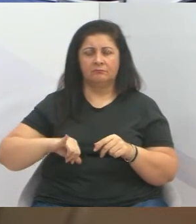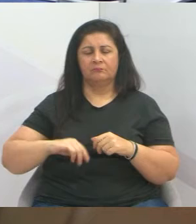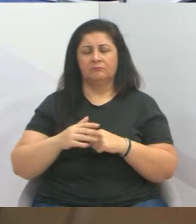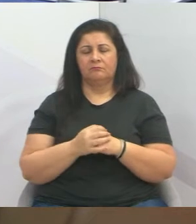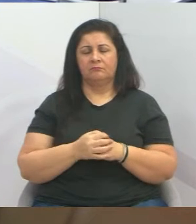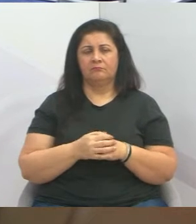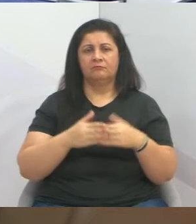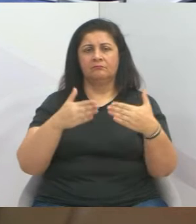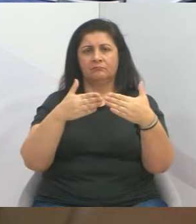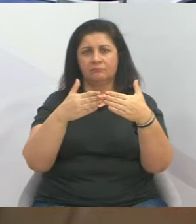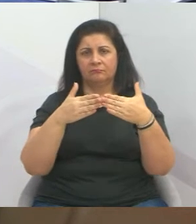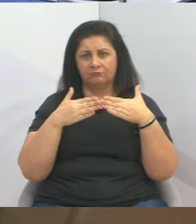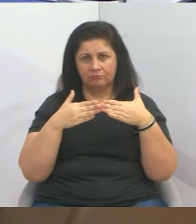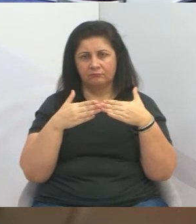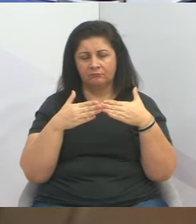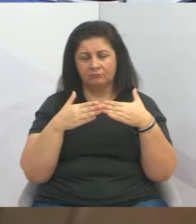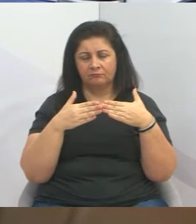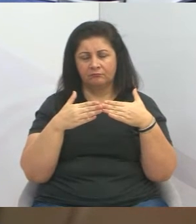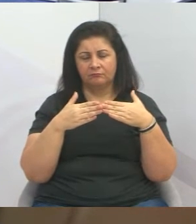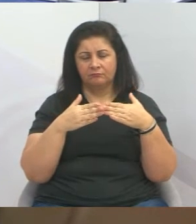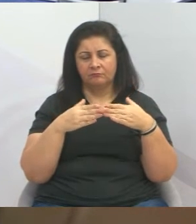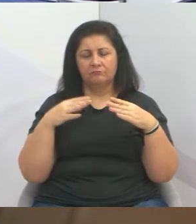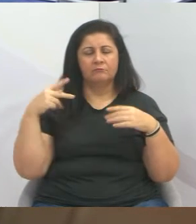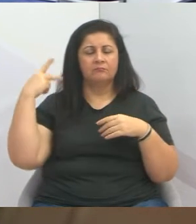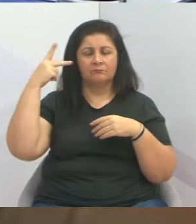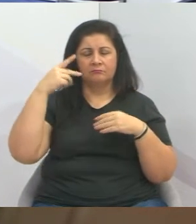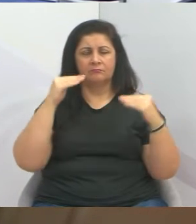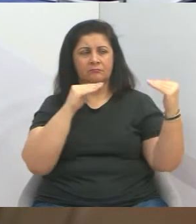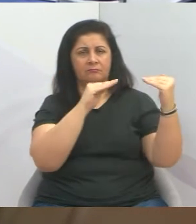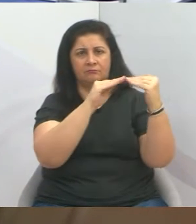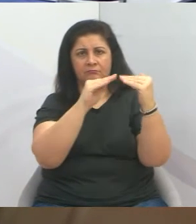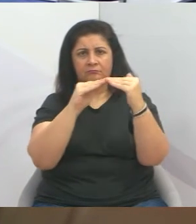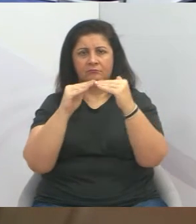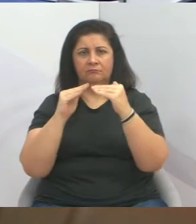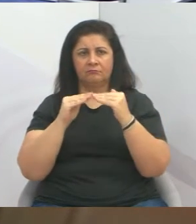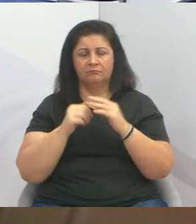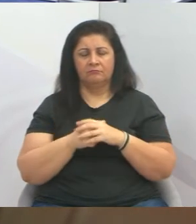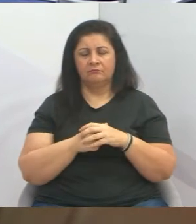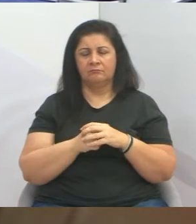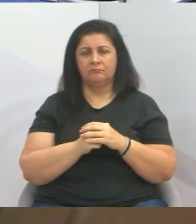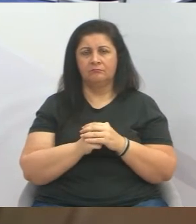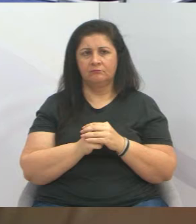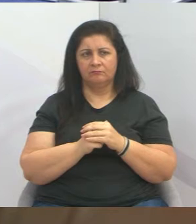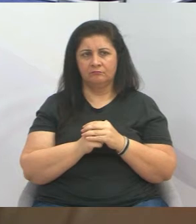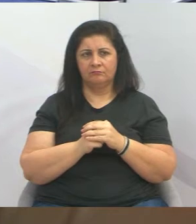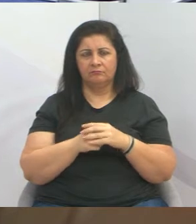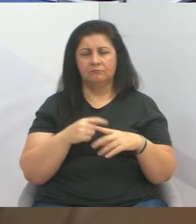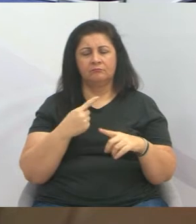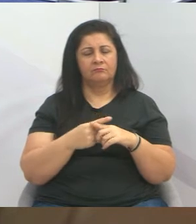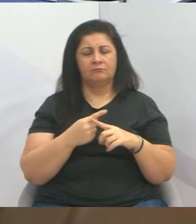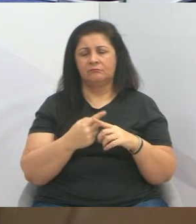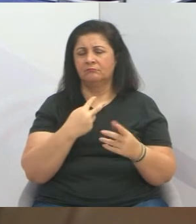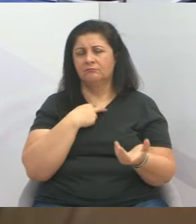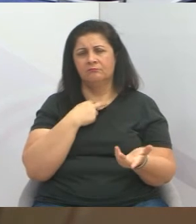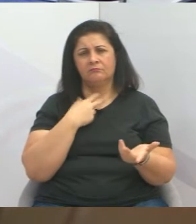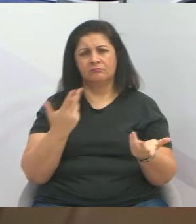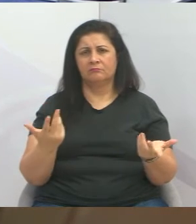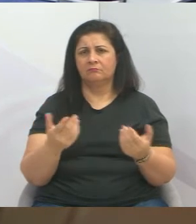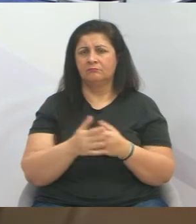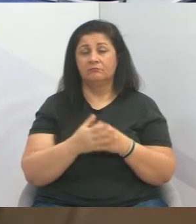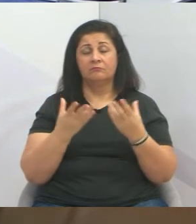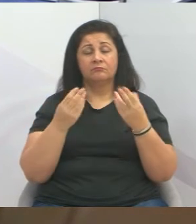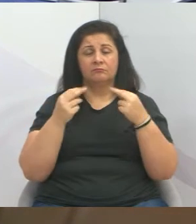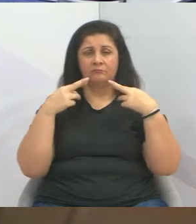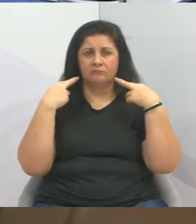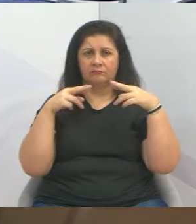peço de favor o voto duas Vereador para nós dá um jeito nessa linha de ônibus porque não tem jeito a